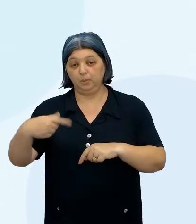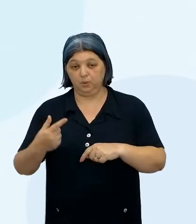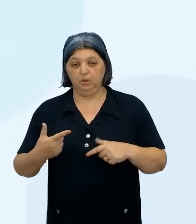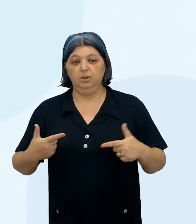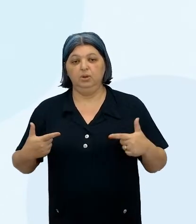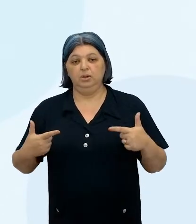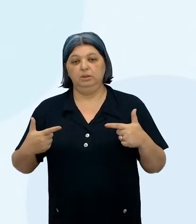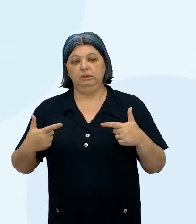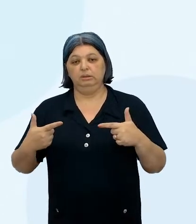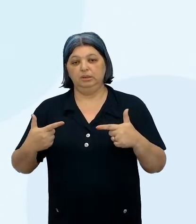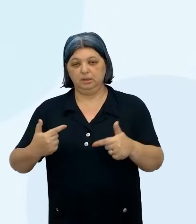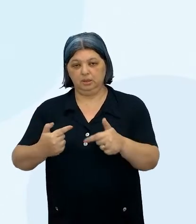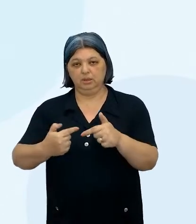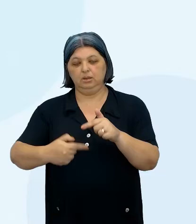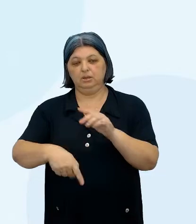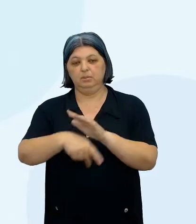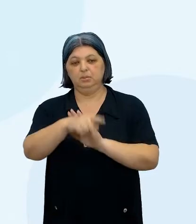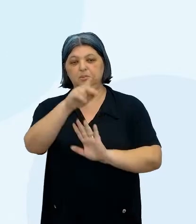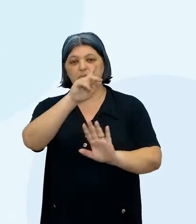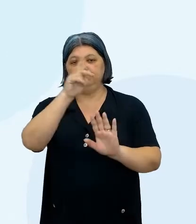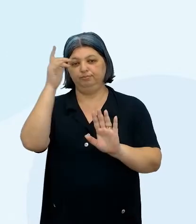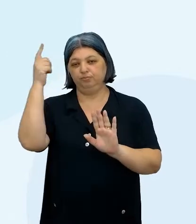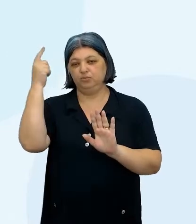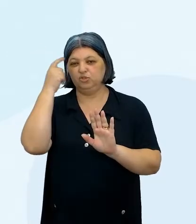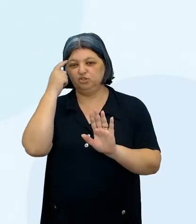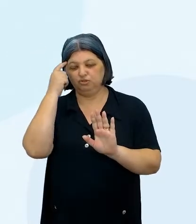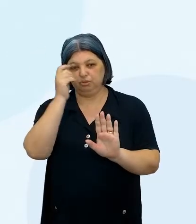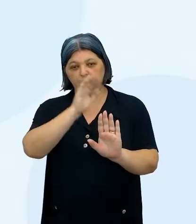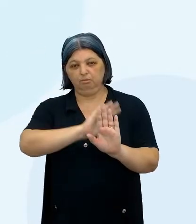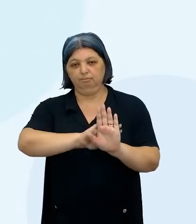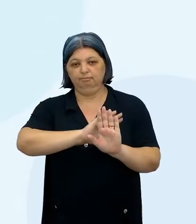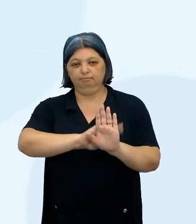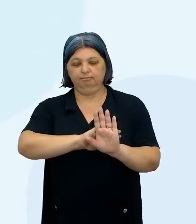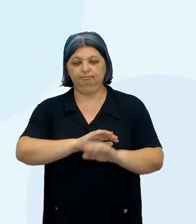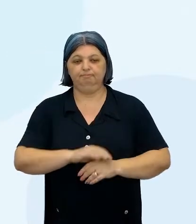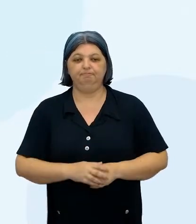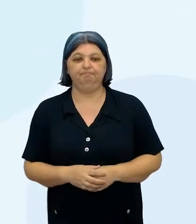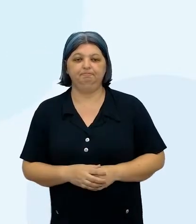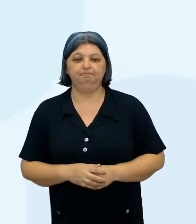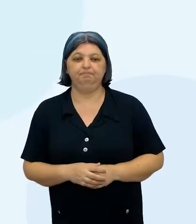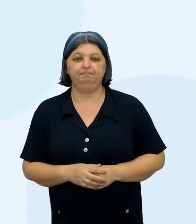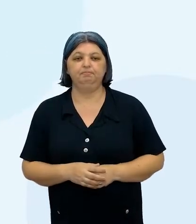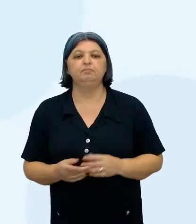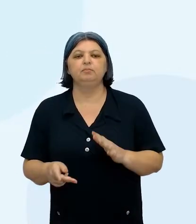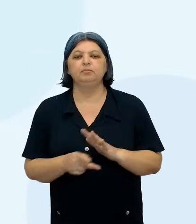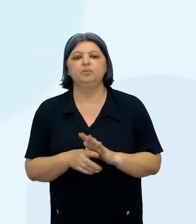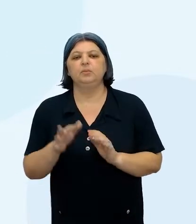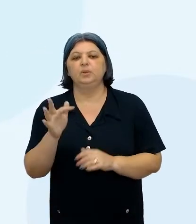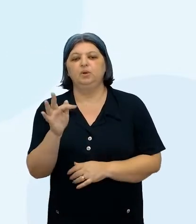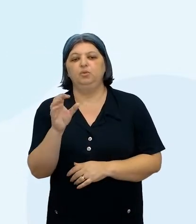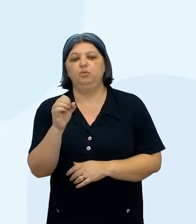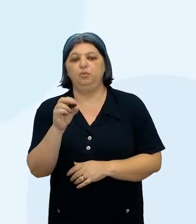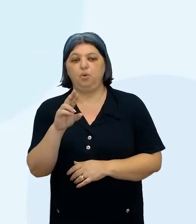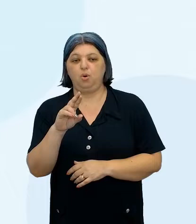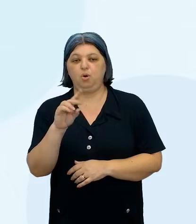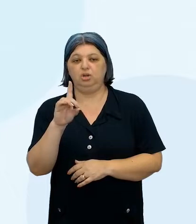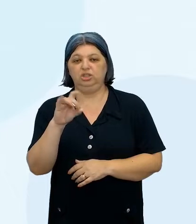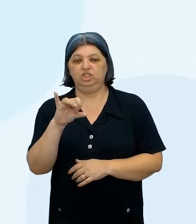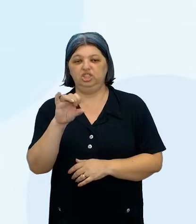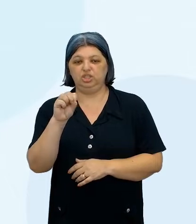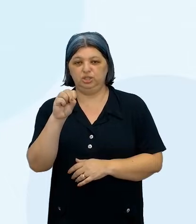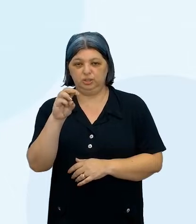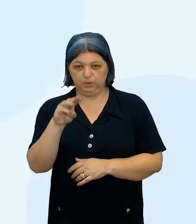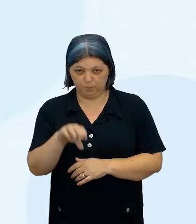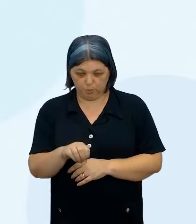a acontecer. E então, justamente, o Fordismo ele dá origem, né, ao que está escrito aí no